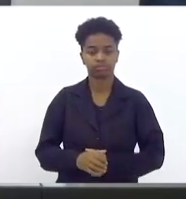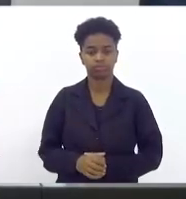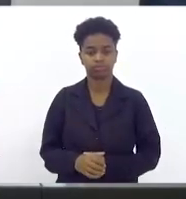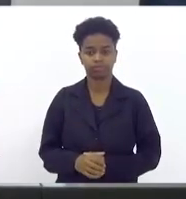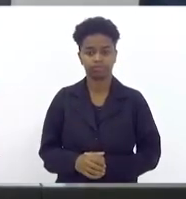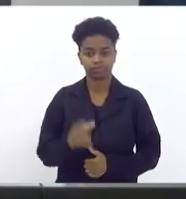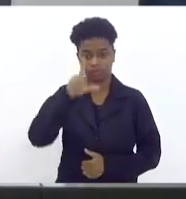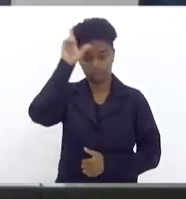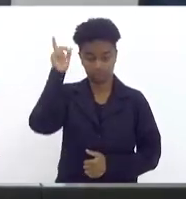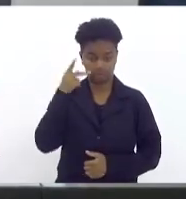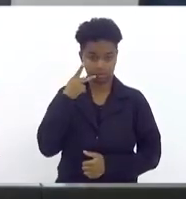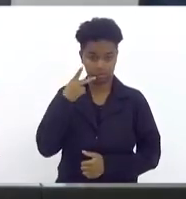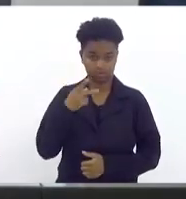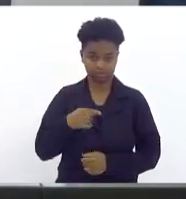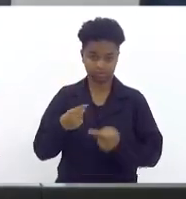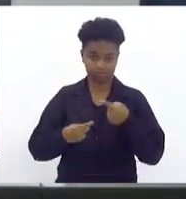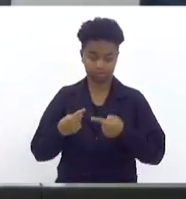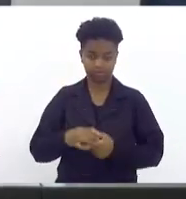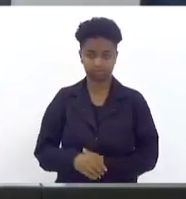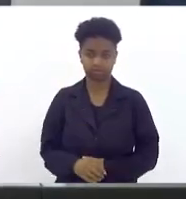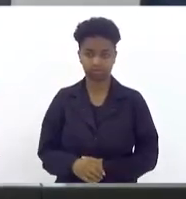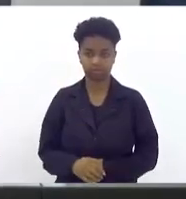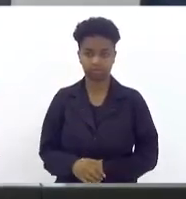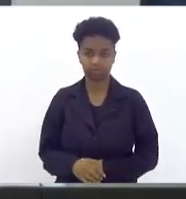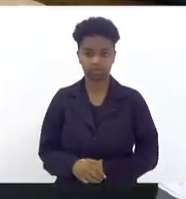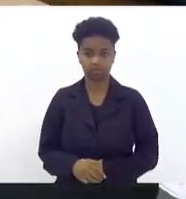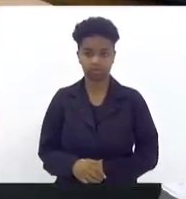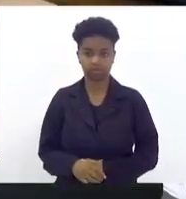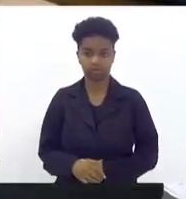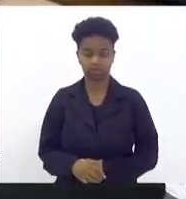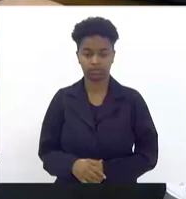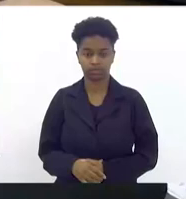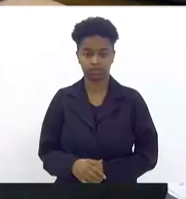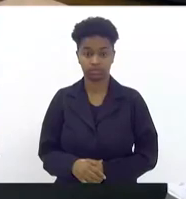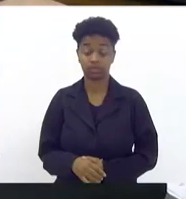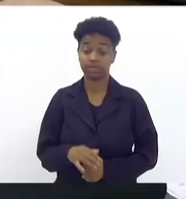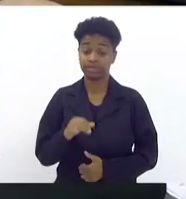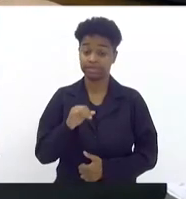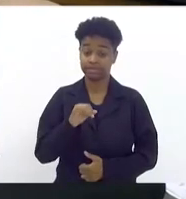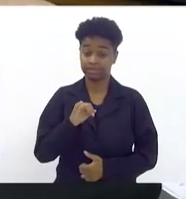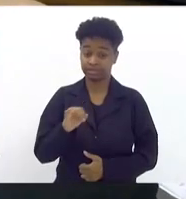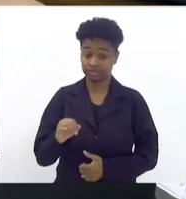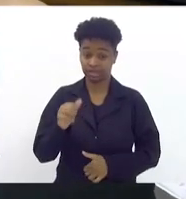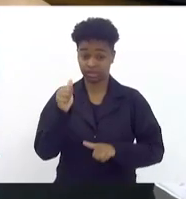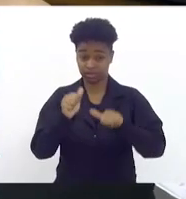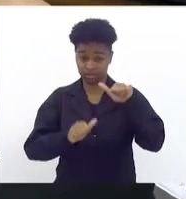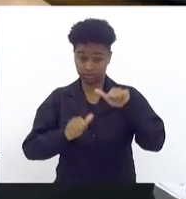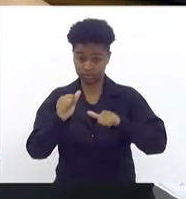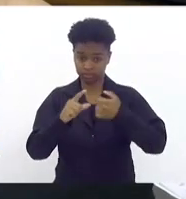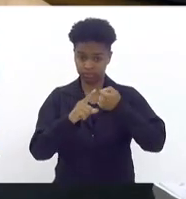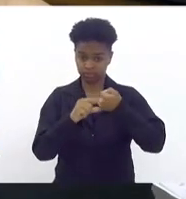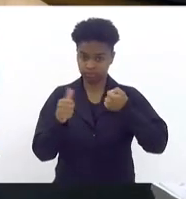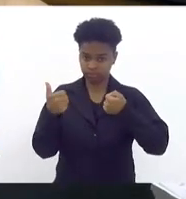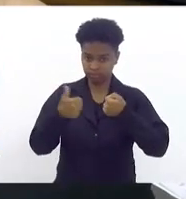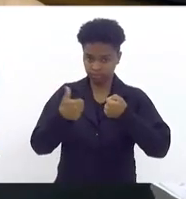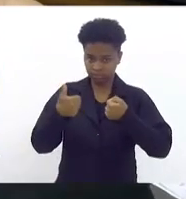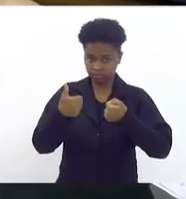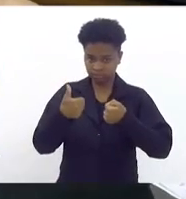Deputado Luiz Paulo. Presidente, se observar o artigo 1º,